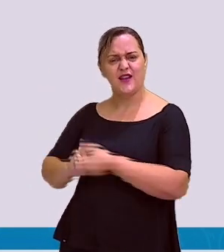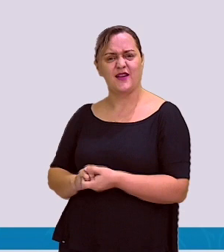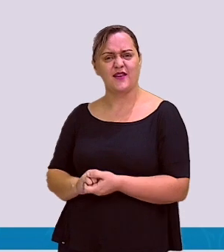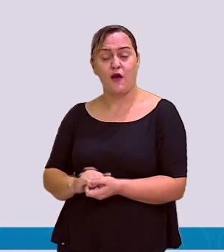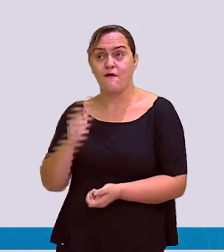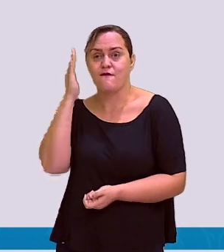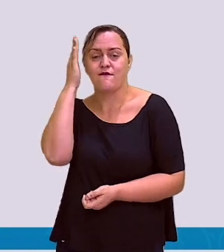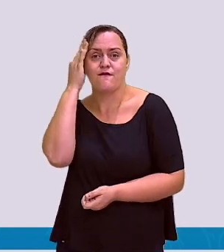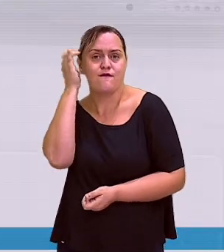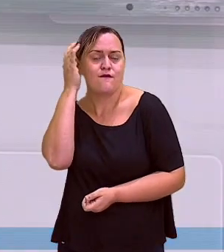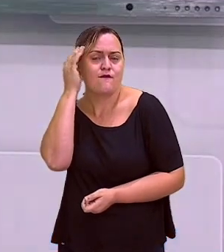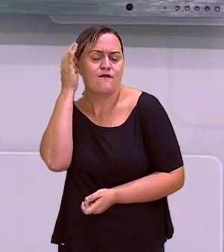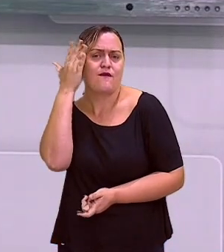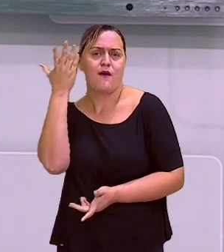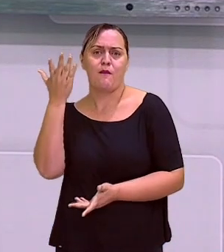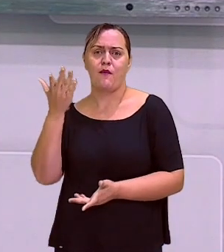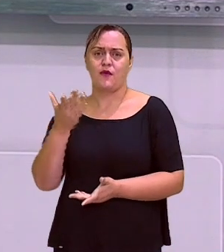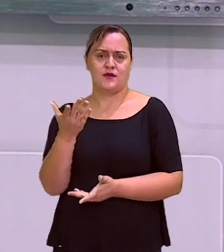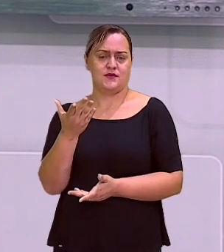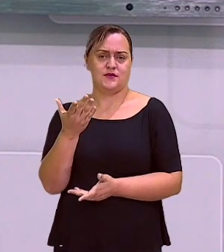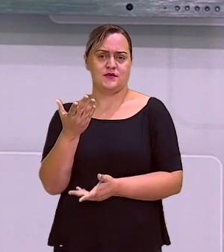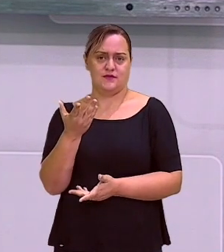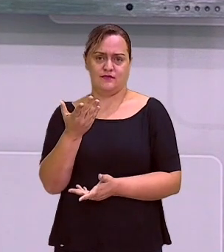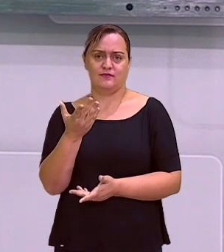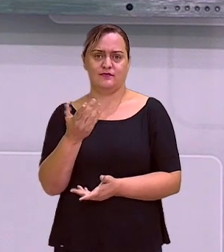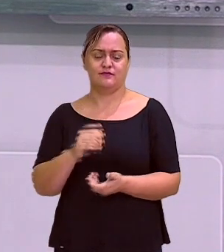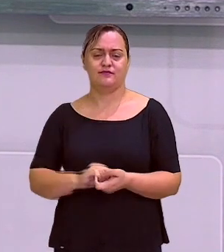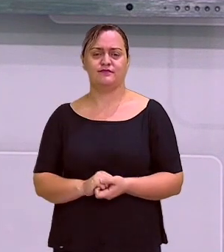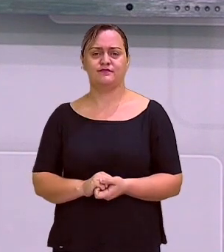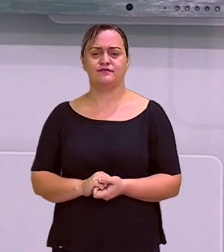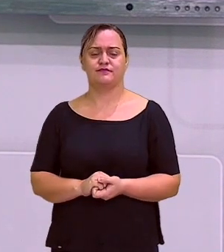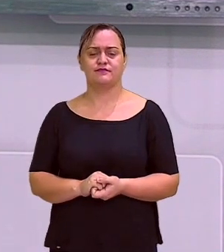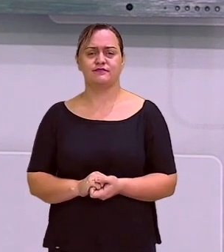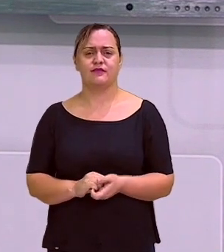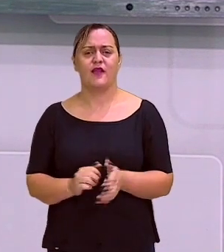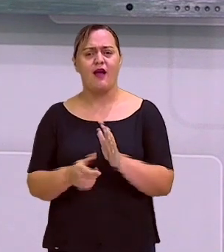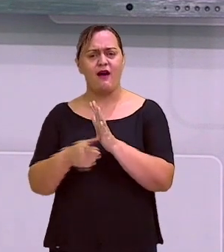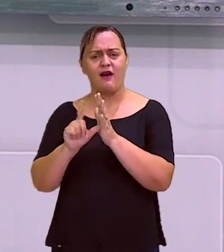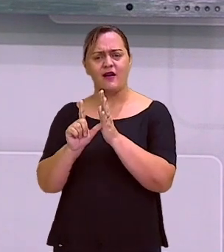urbanas. Olha para você ver, a gente falou anteriormente que aquela caixa mágica,